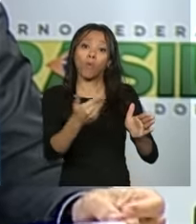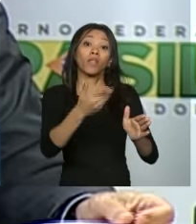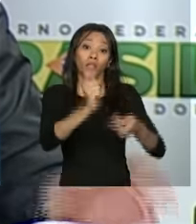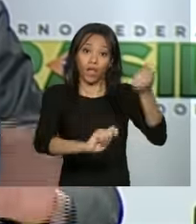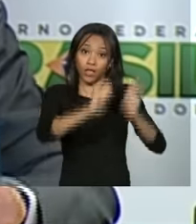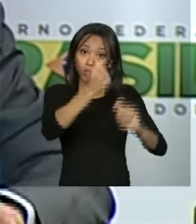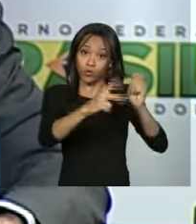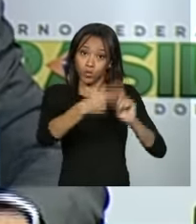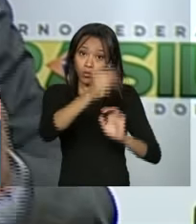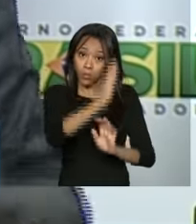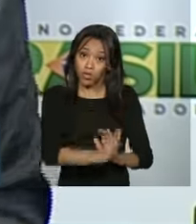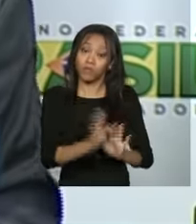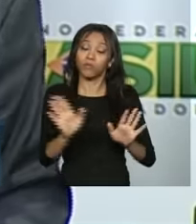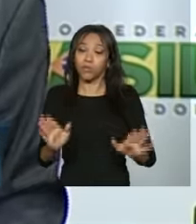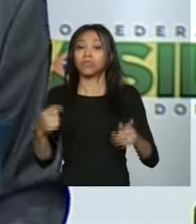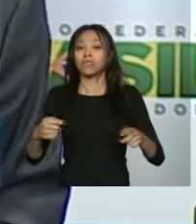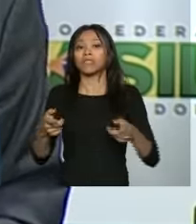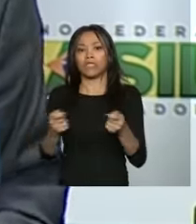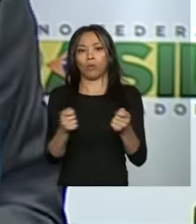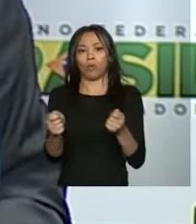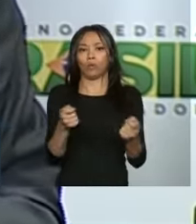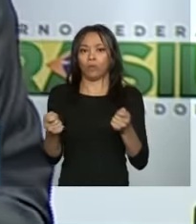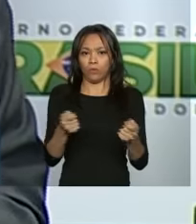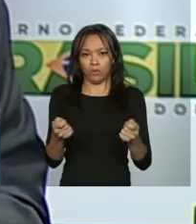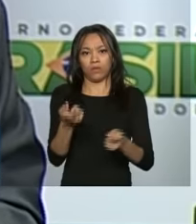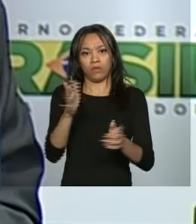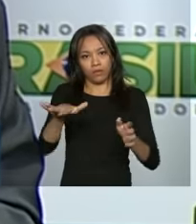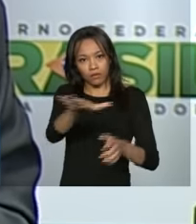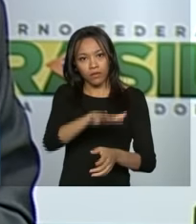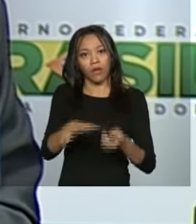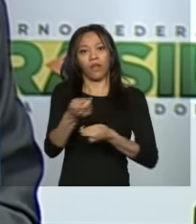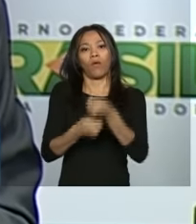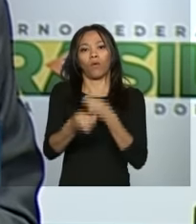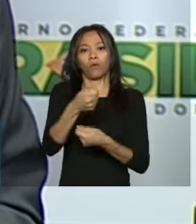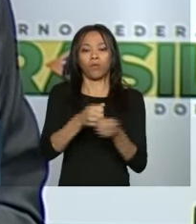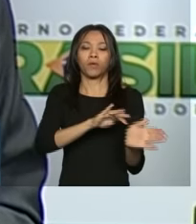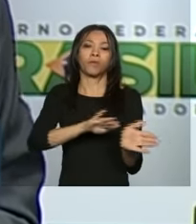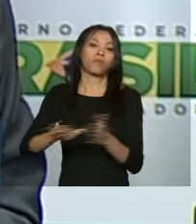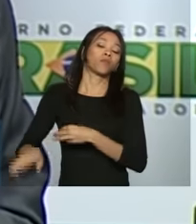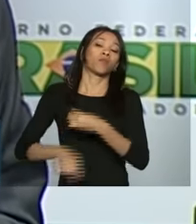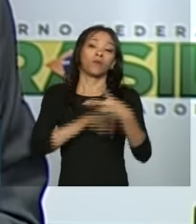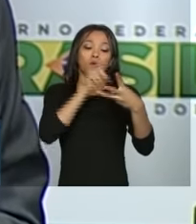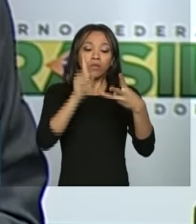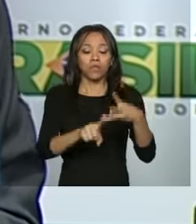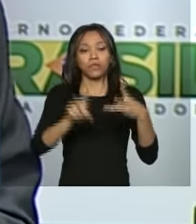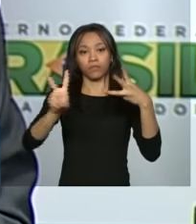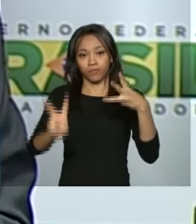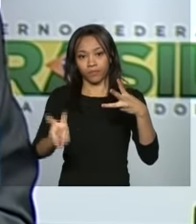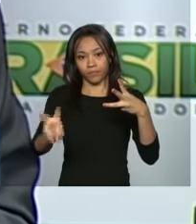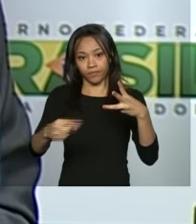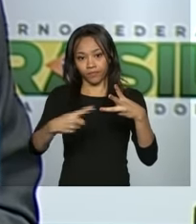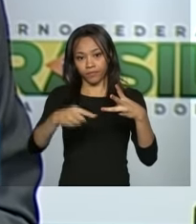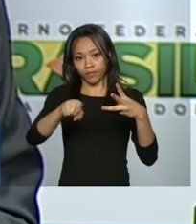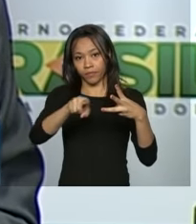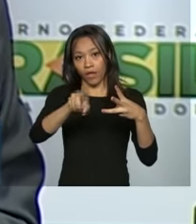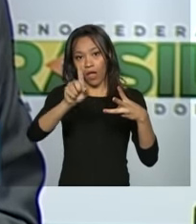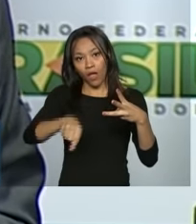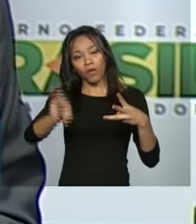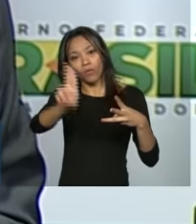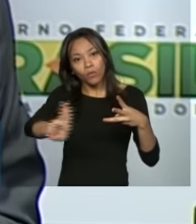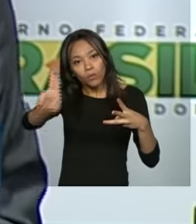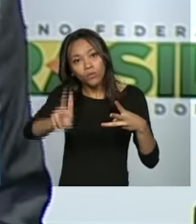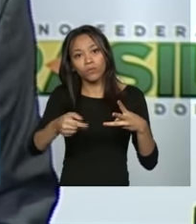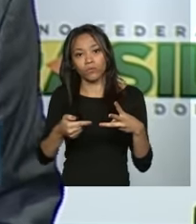medidas de regulação Econômica o terceiro eixo é o da regulação do uso né E aí o